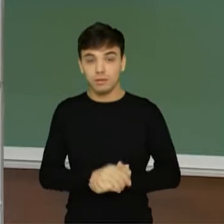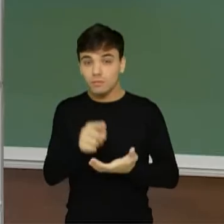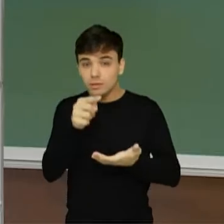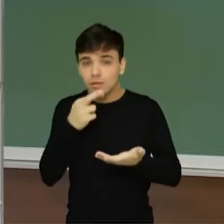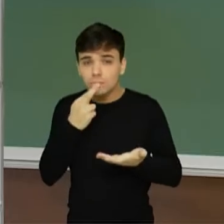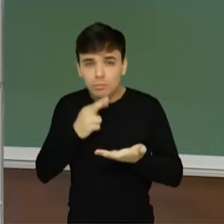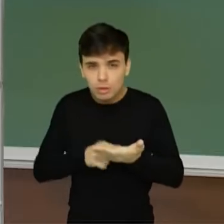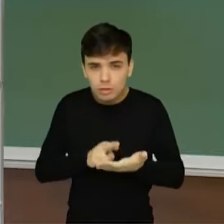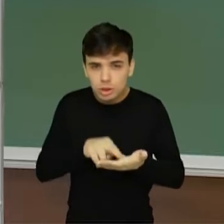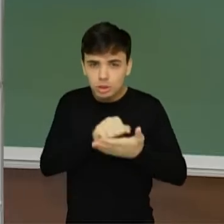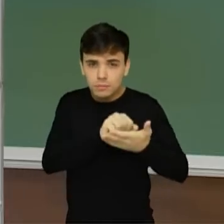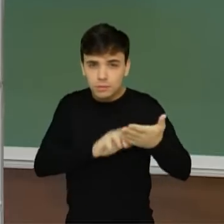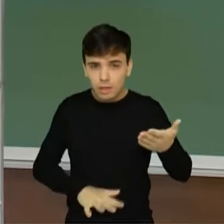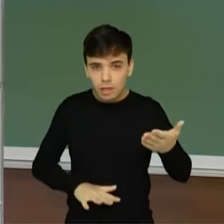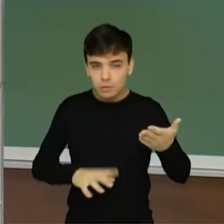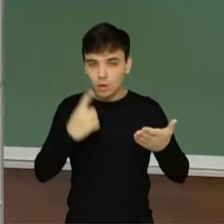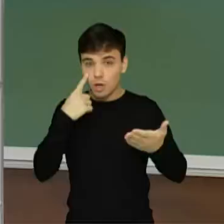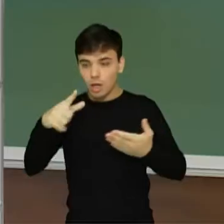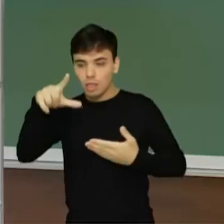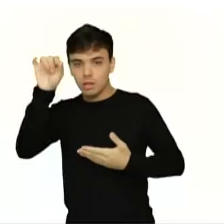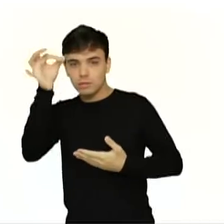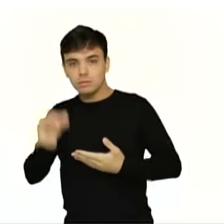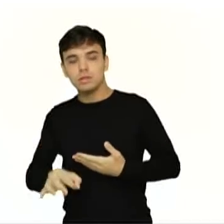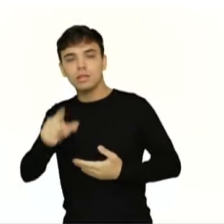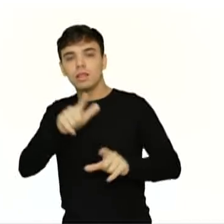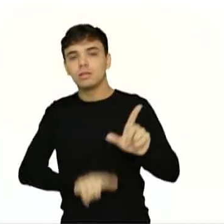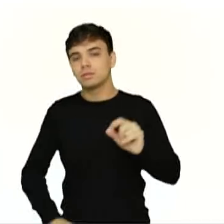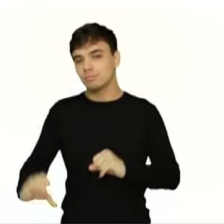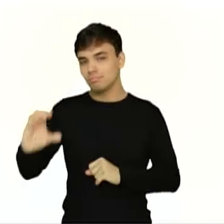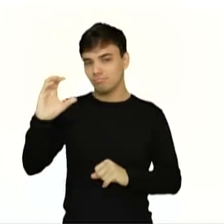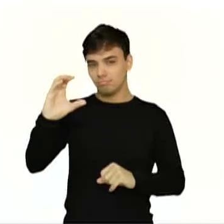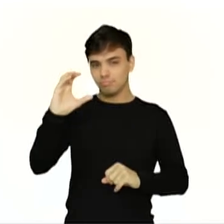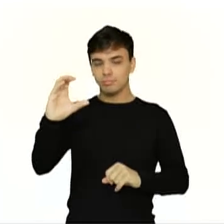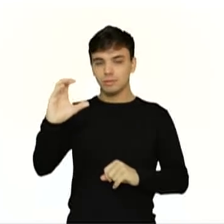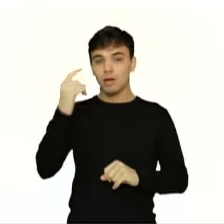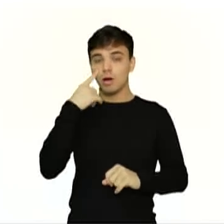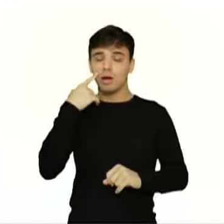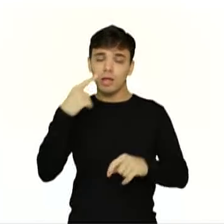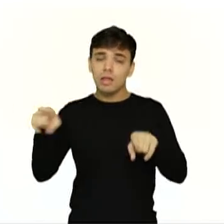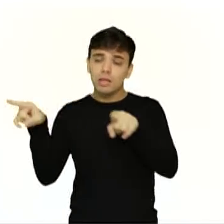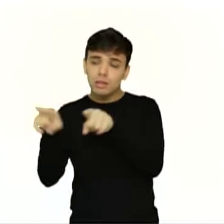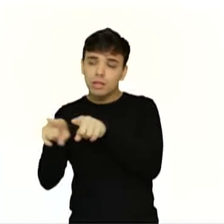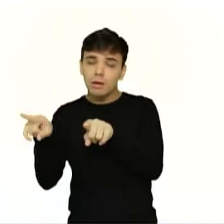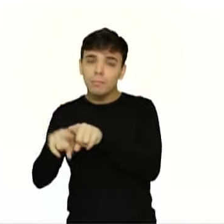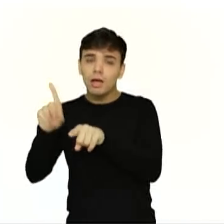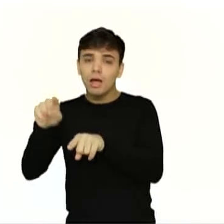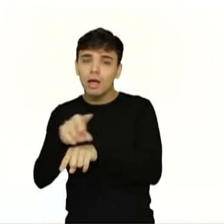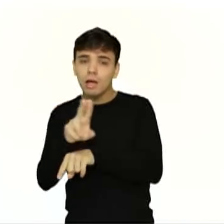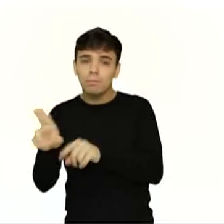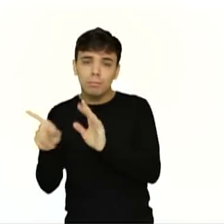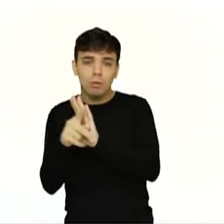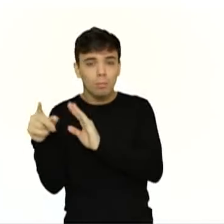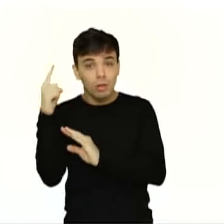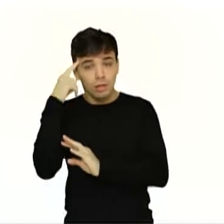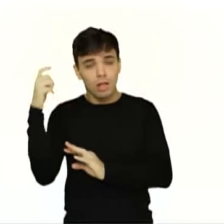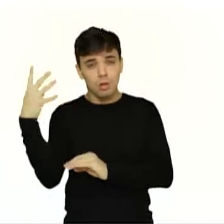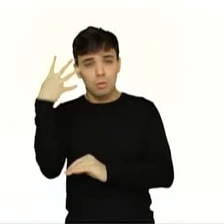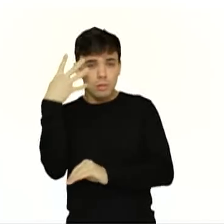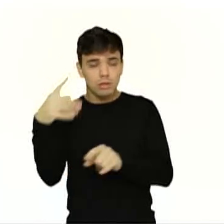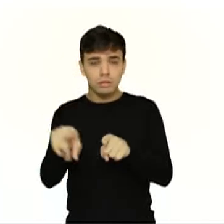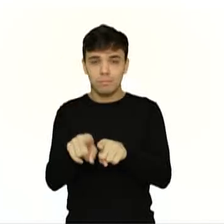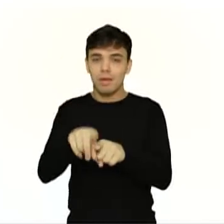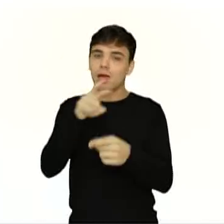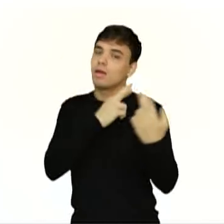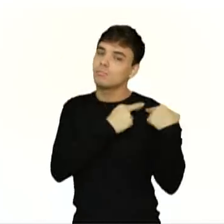Responderam a atividade? E a alternativa correta era o quê? Era a letra C. Apesar dele ser o nome do iluminismo, ele vai ser responsável por